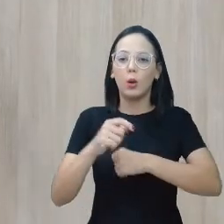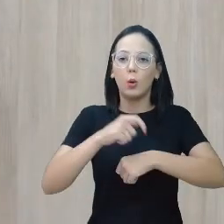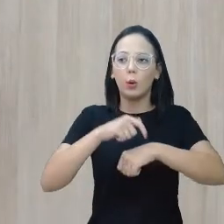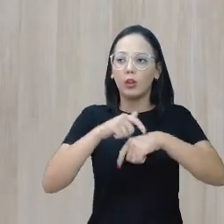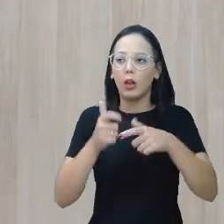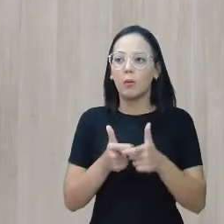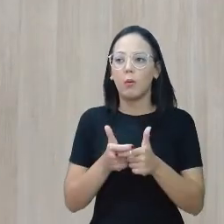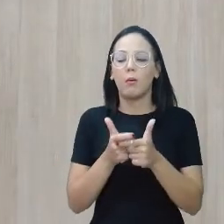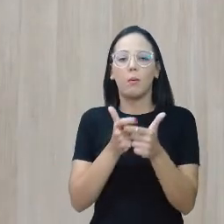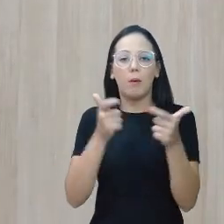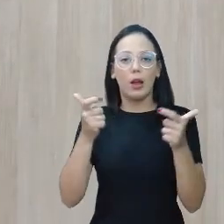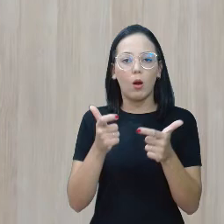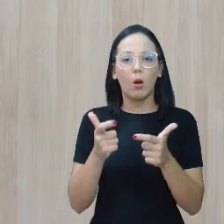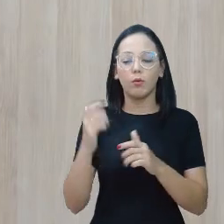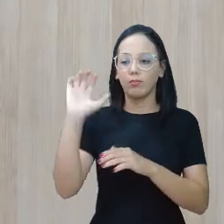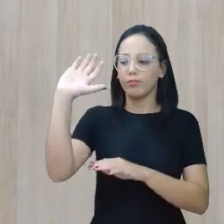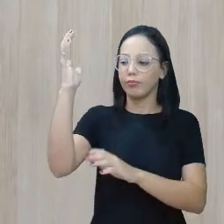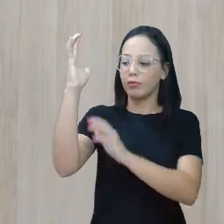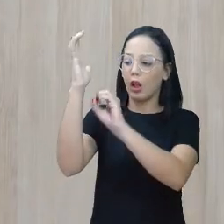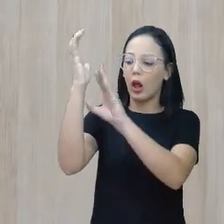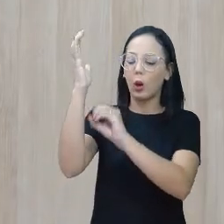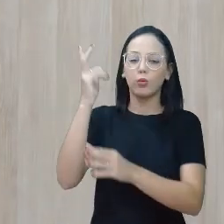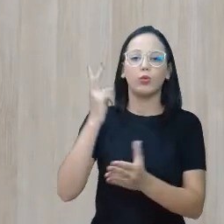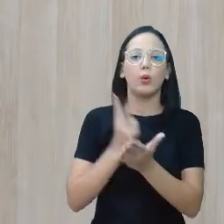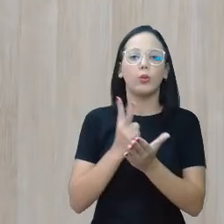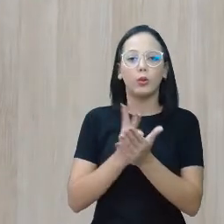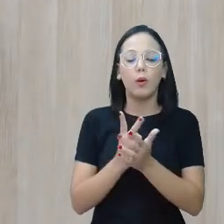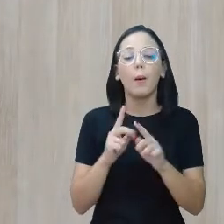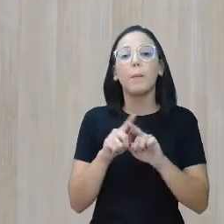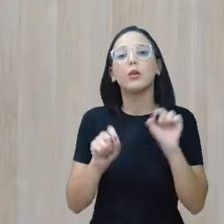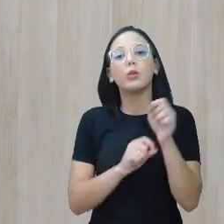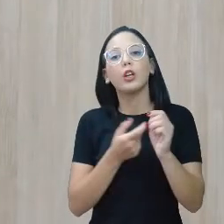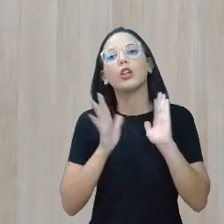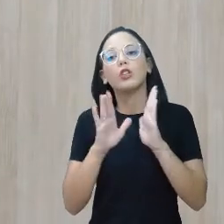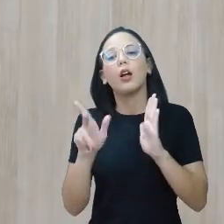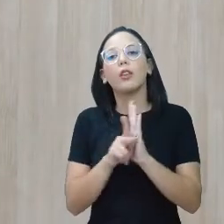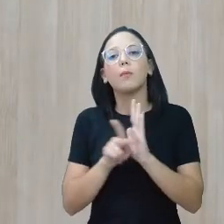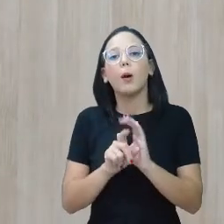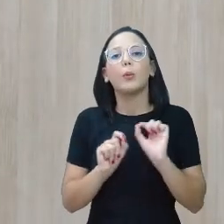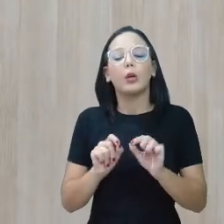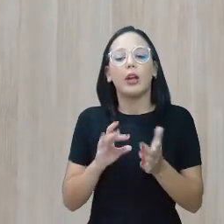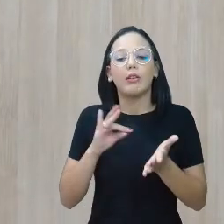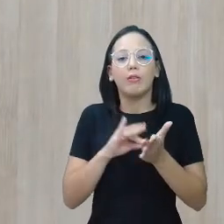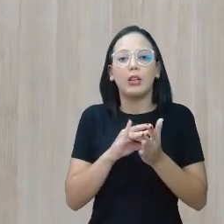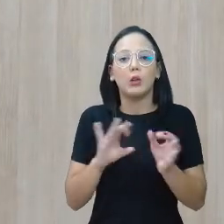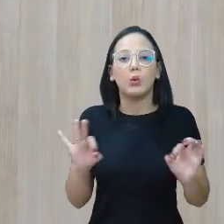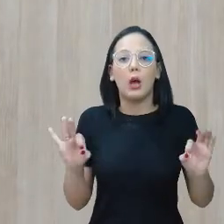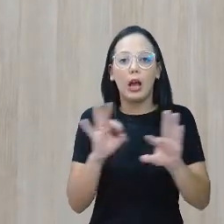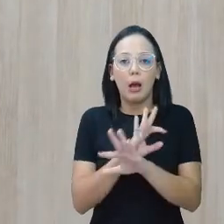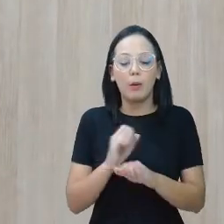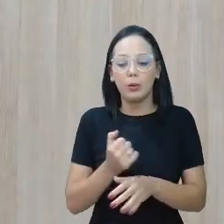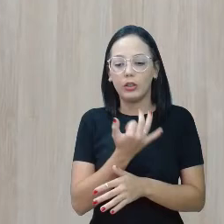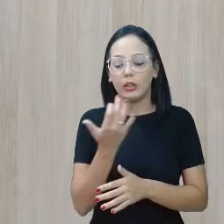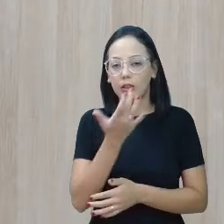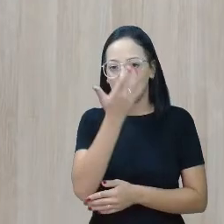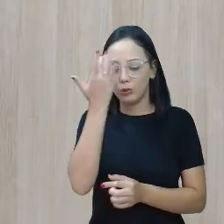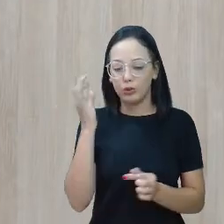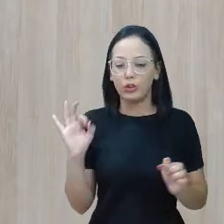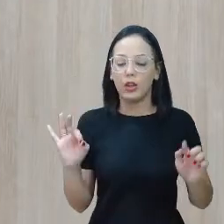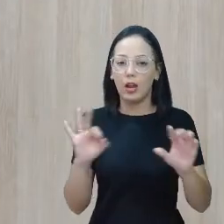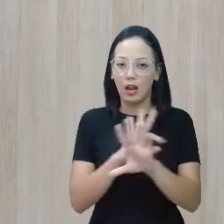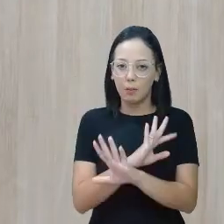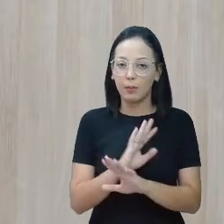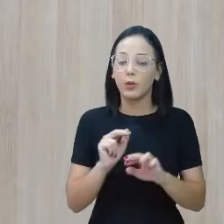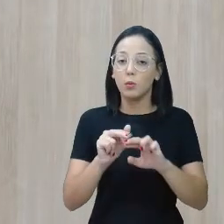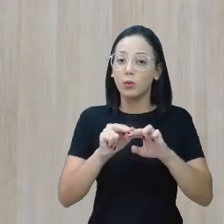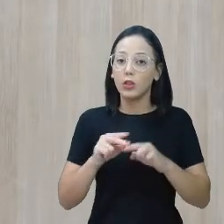para aquelas luzinhas continuarem piscando. Aqui, a gente já tem um recurso que acaba, né? Uma quantidade de pessoas específicas. Então, quando